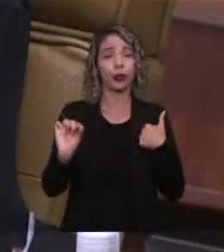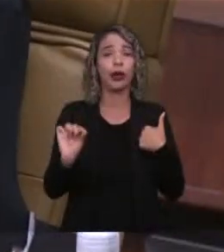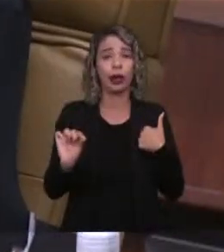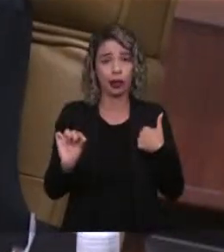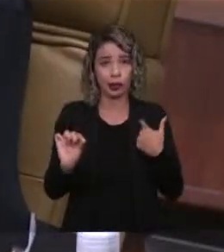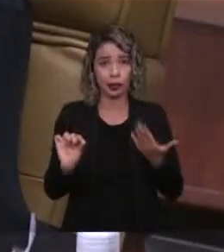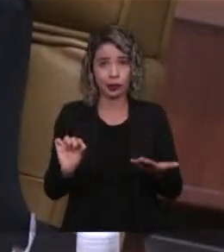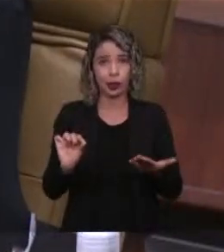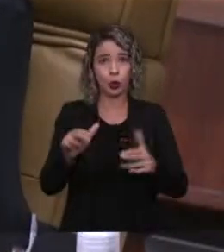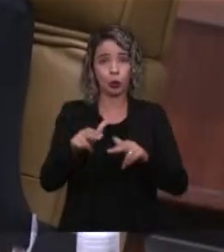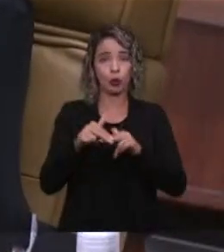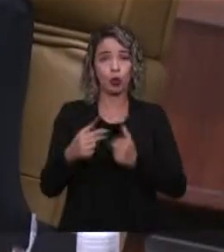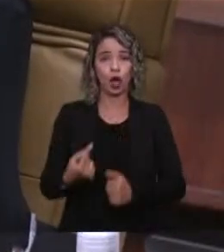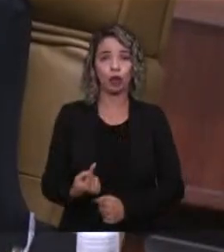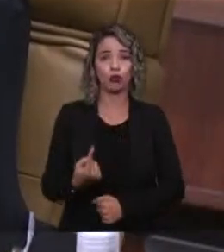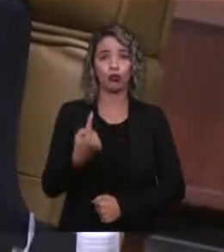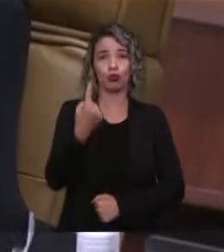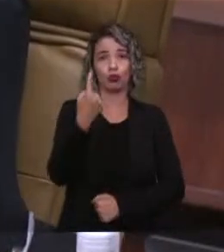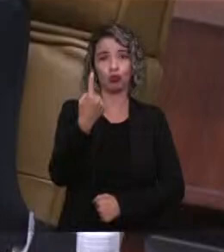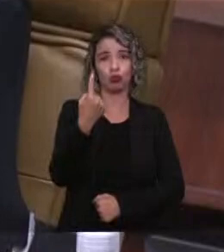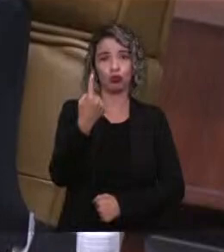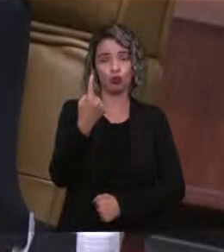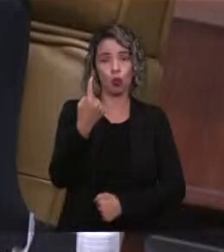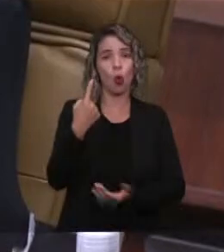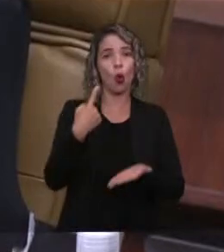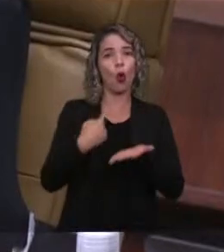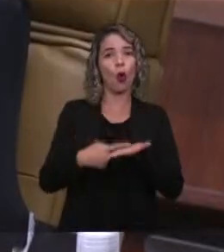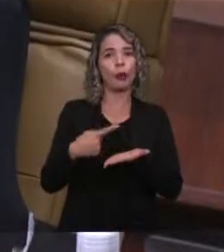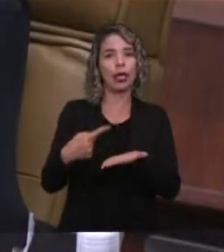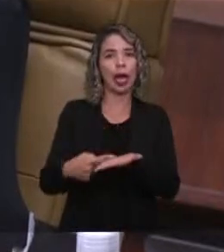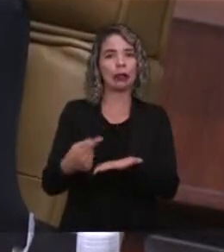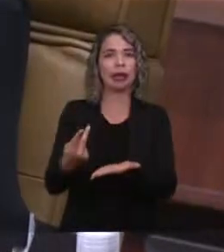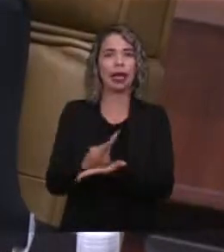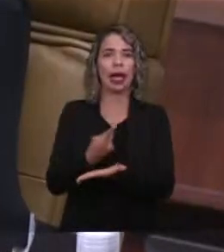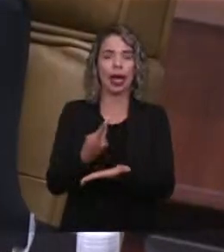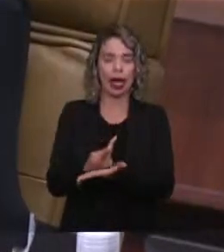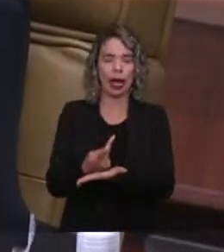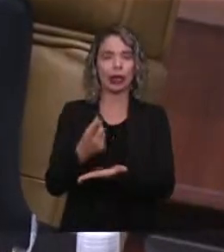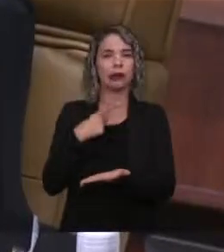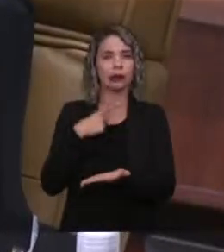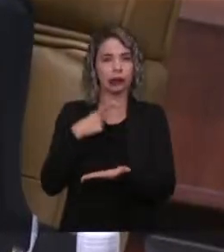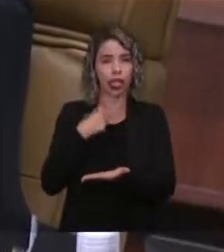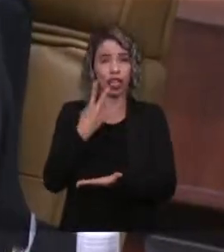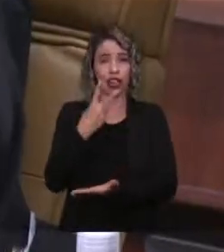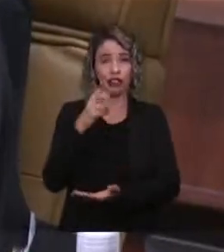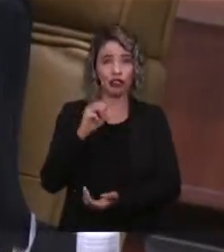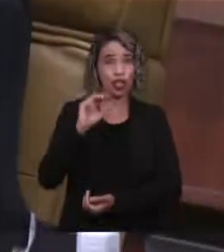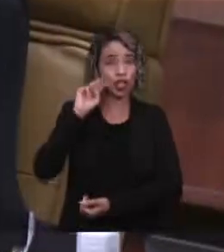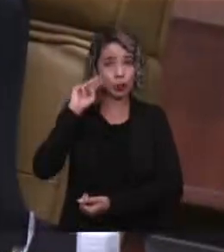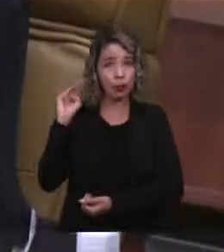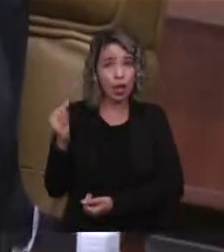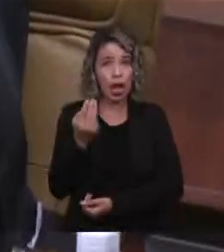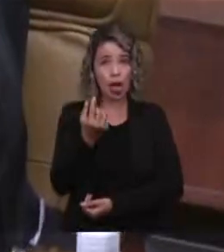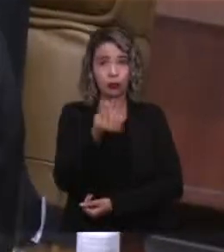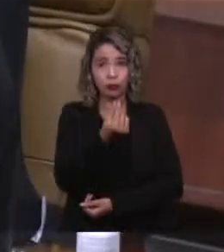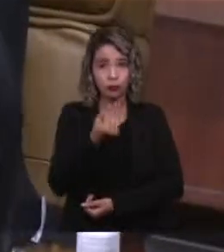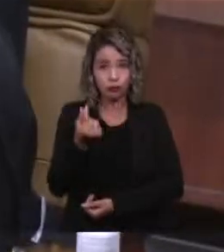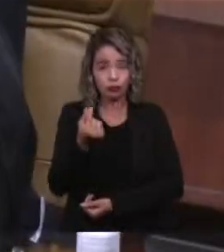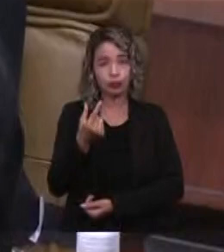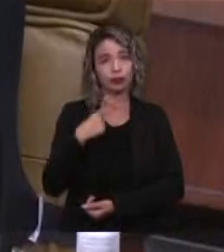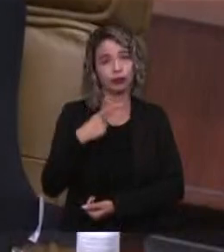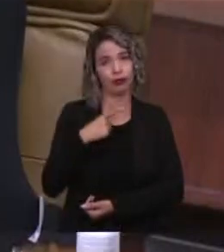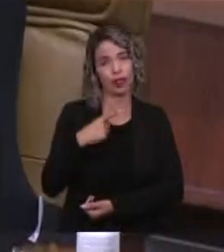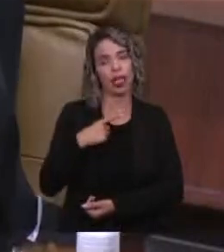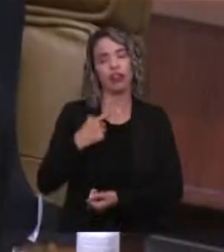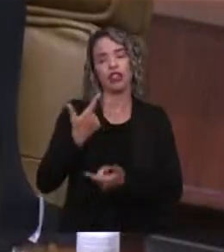função de um único pacto do injusto, correspondente aos 20 milhões, houve, a partir disso,